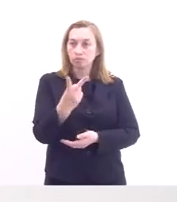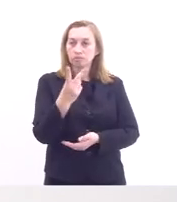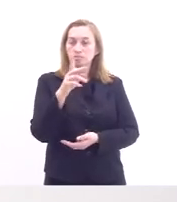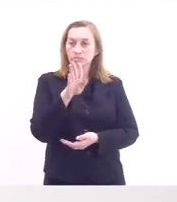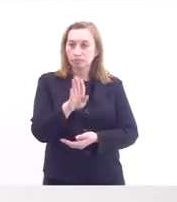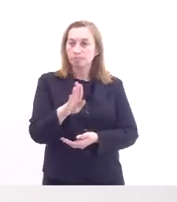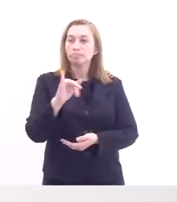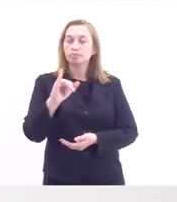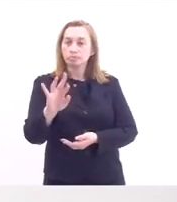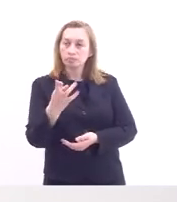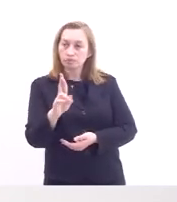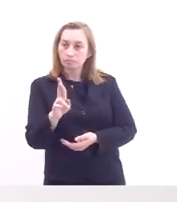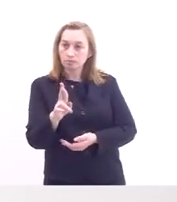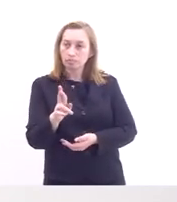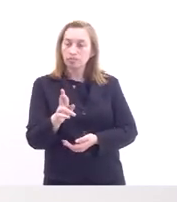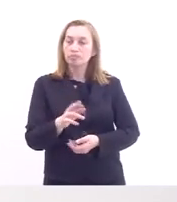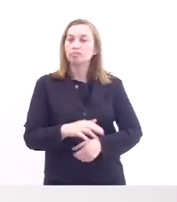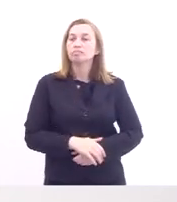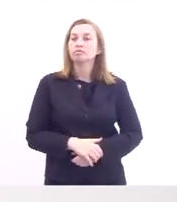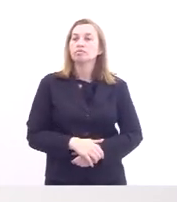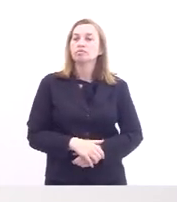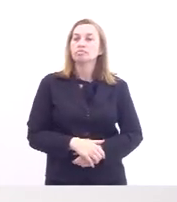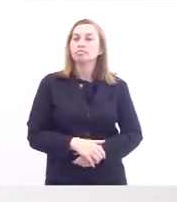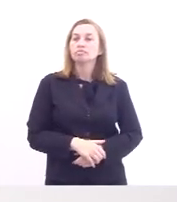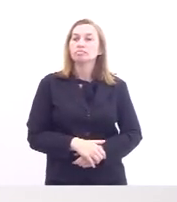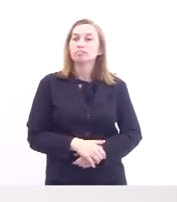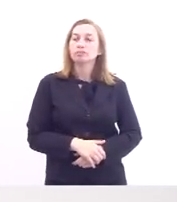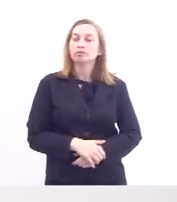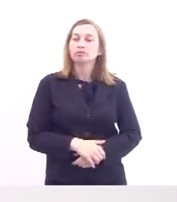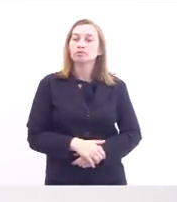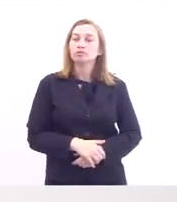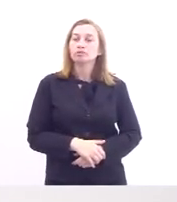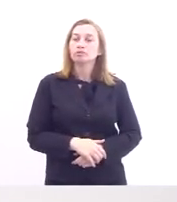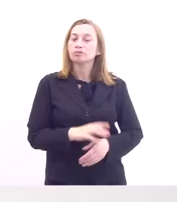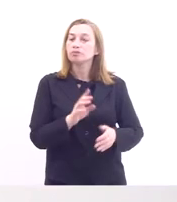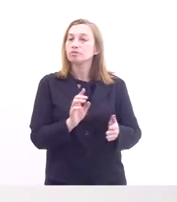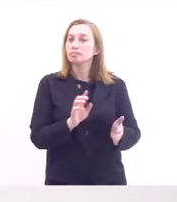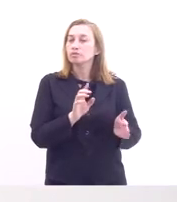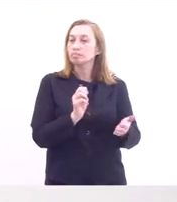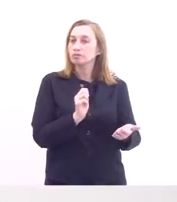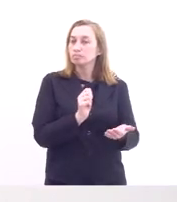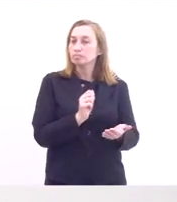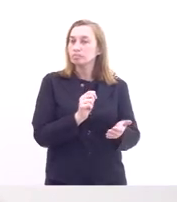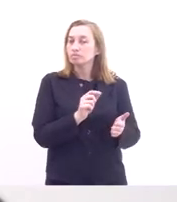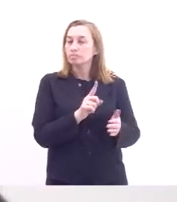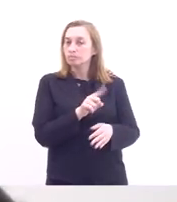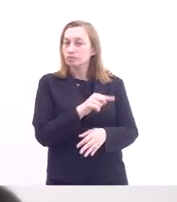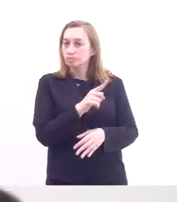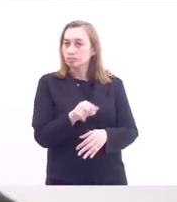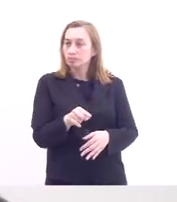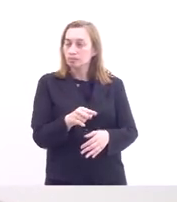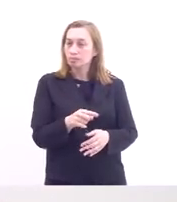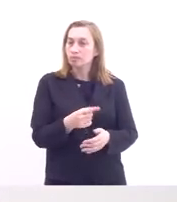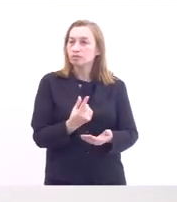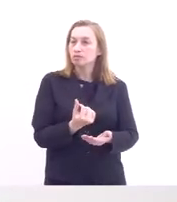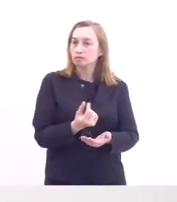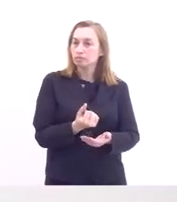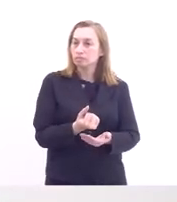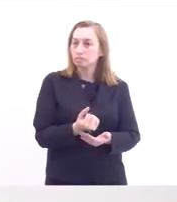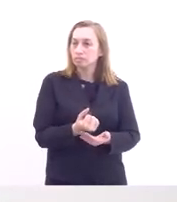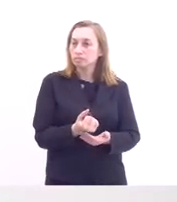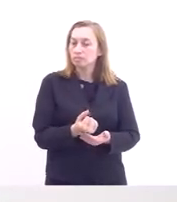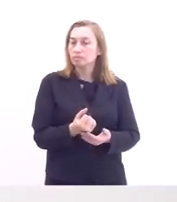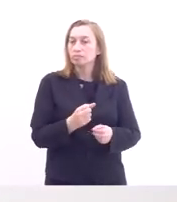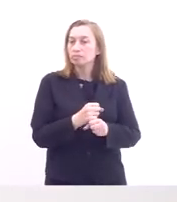bilhões referente ao exercício de 2021. Valores foram cancelados em decorrência de